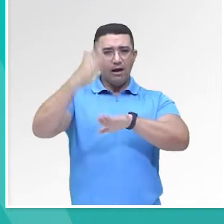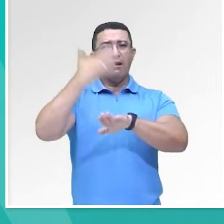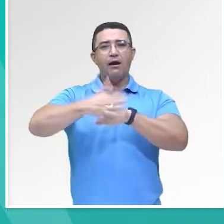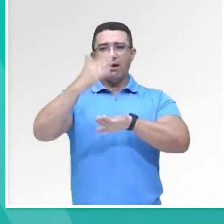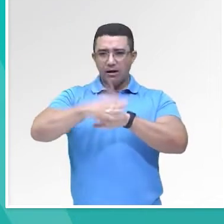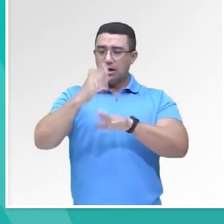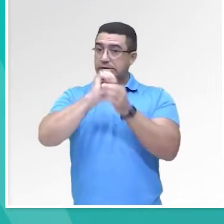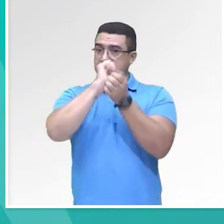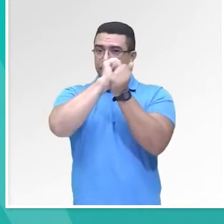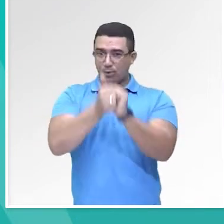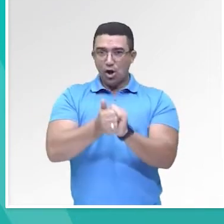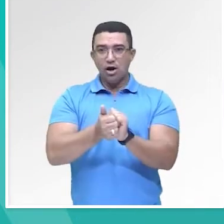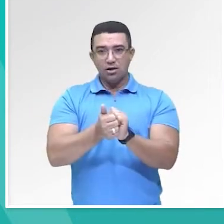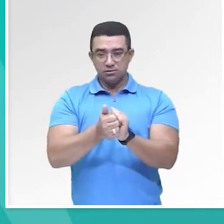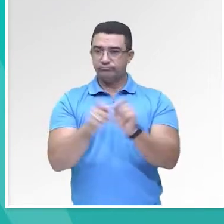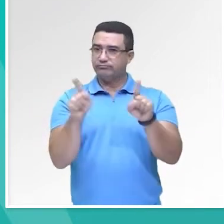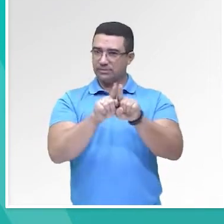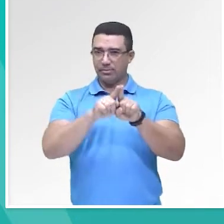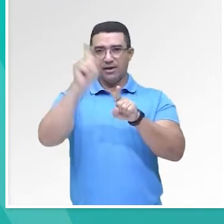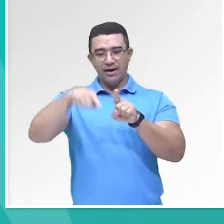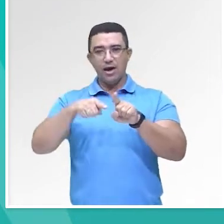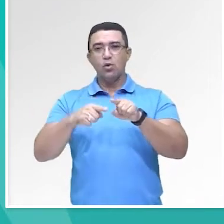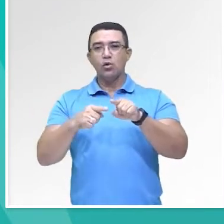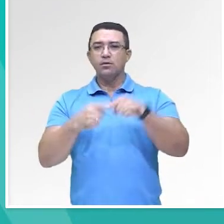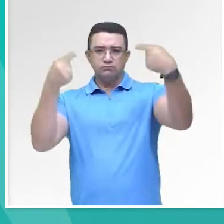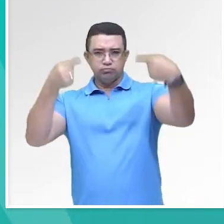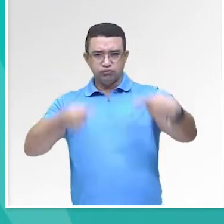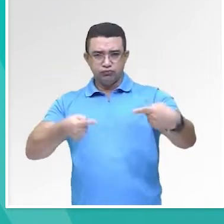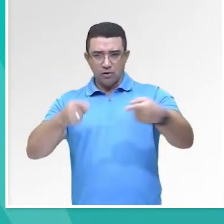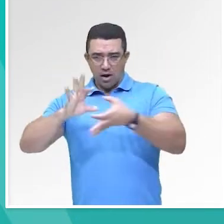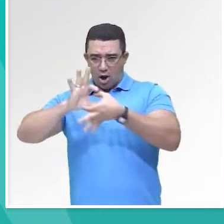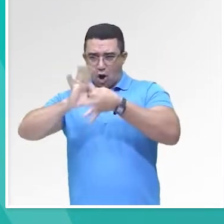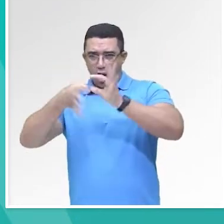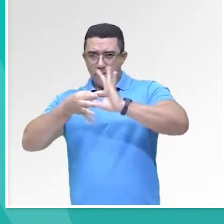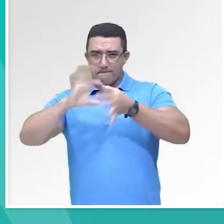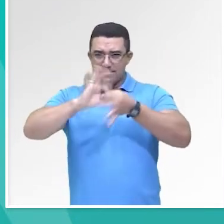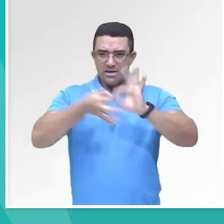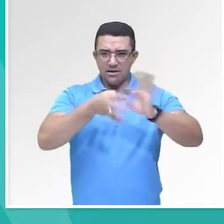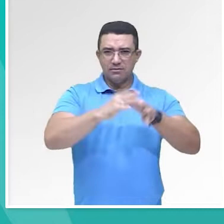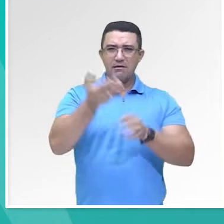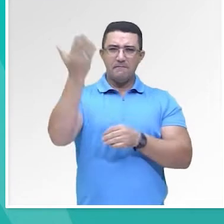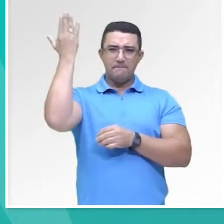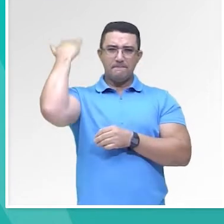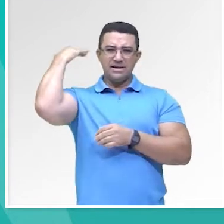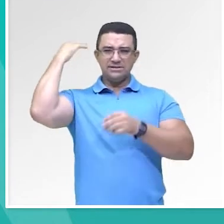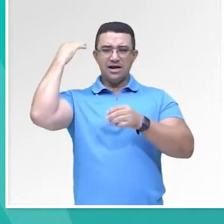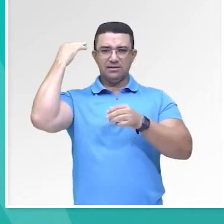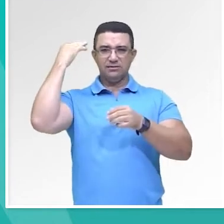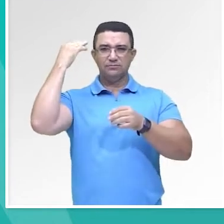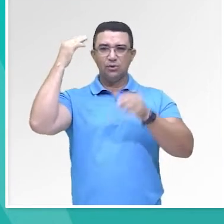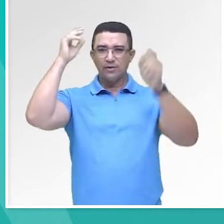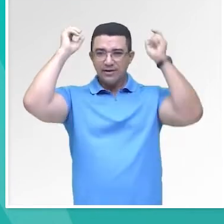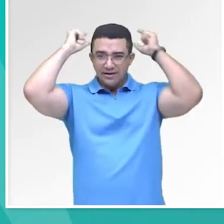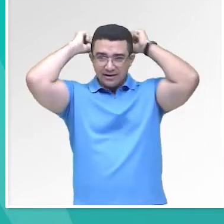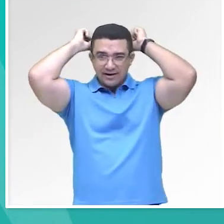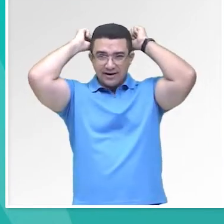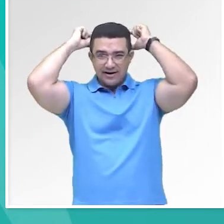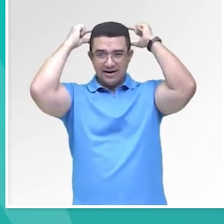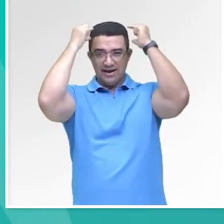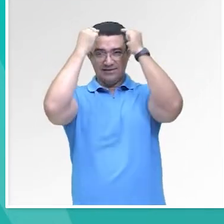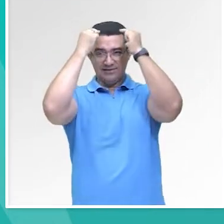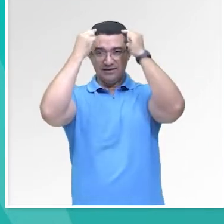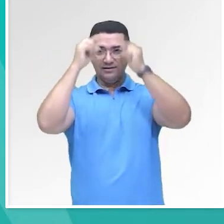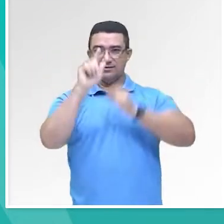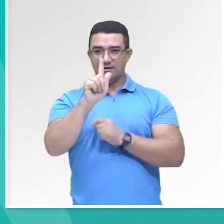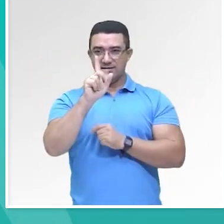faz parte dos Jogos Olímpicos da Grécia desde 776 a.C. A gente costuma